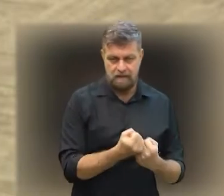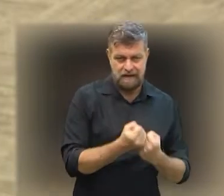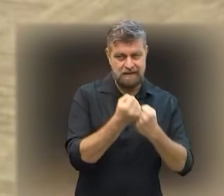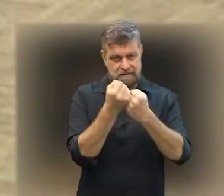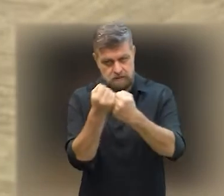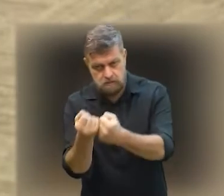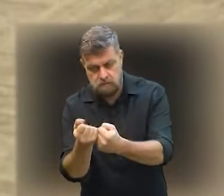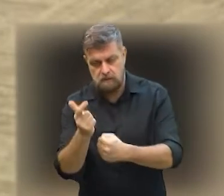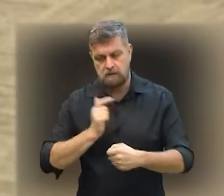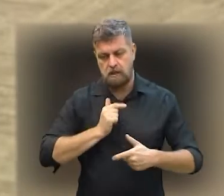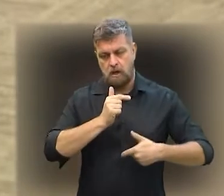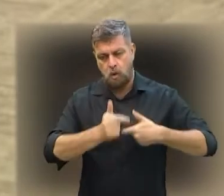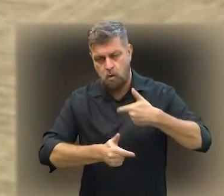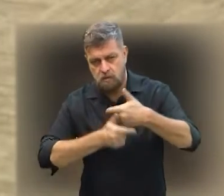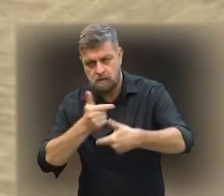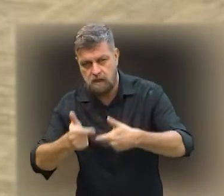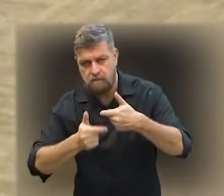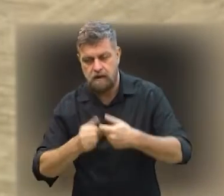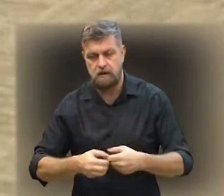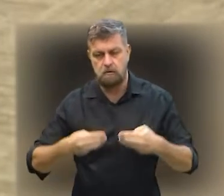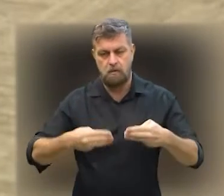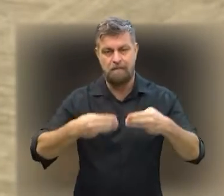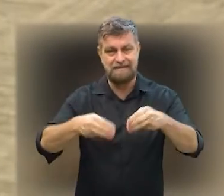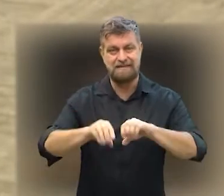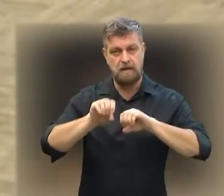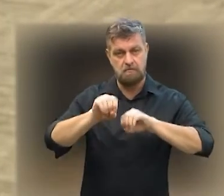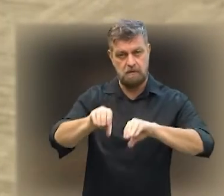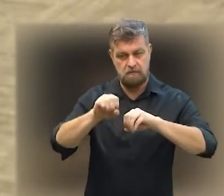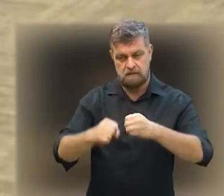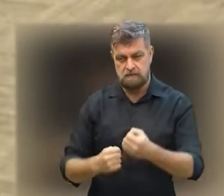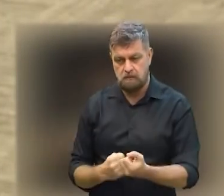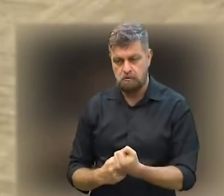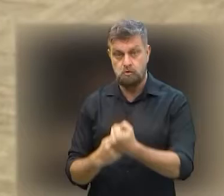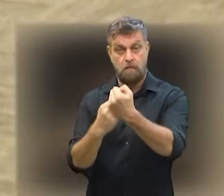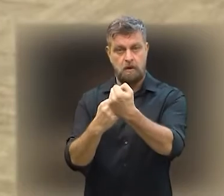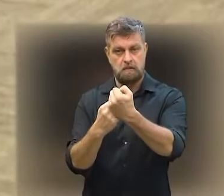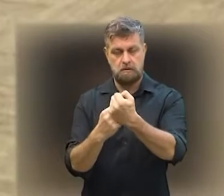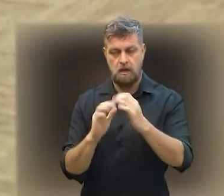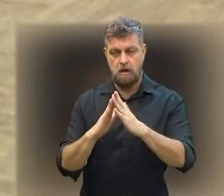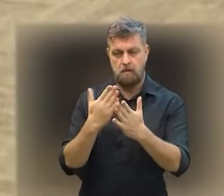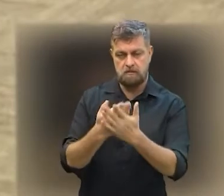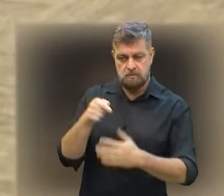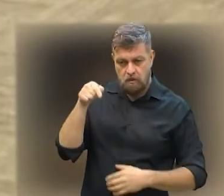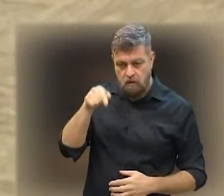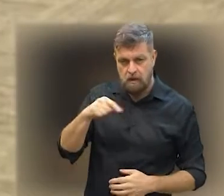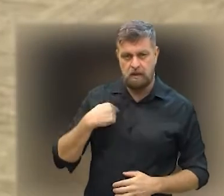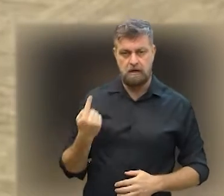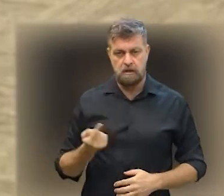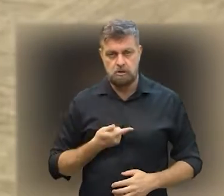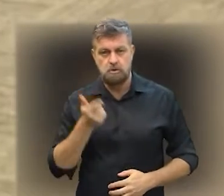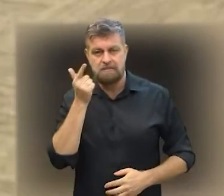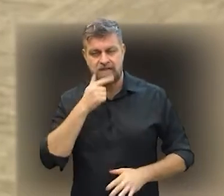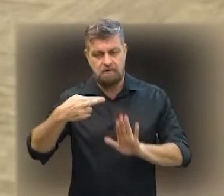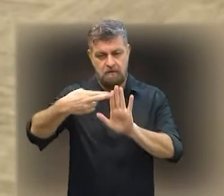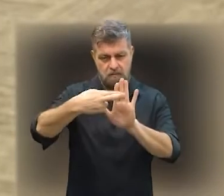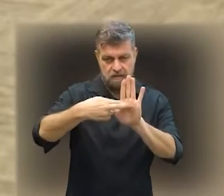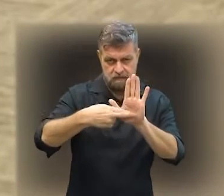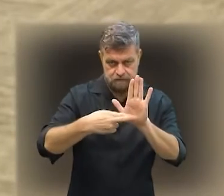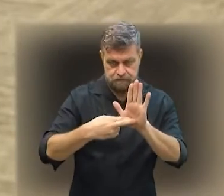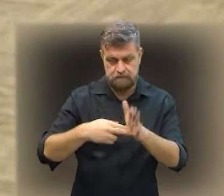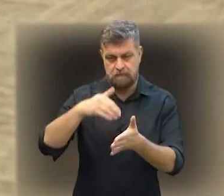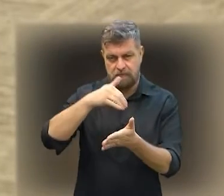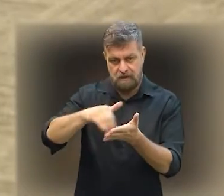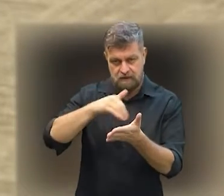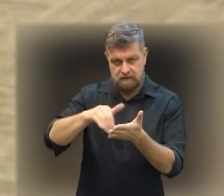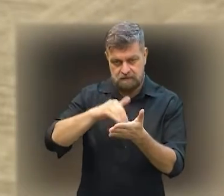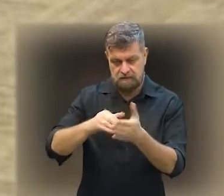uma assessoria, tem todo um trabalho de suporte do Ministério da Educação, em uma escola que a gente pode, de acordo com alguns